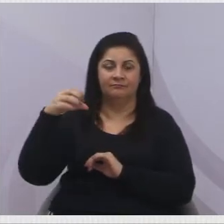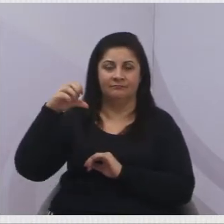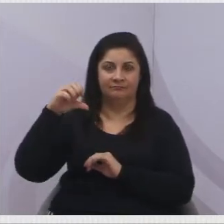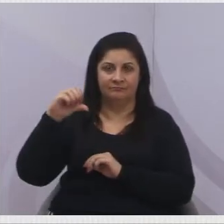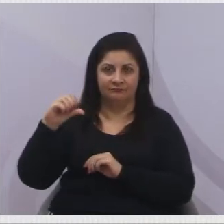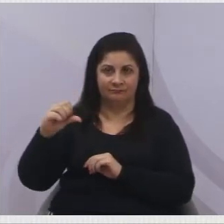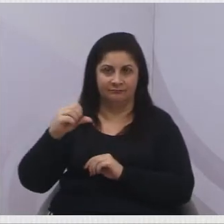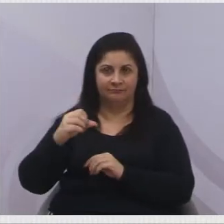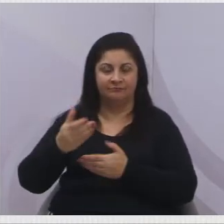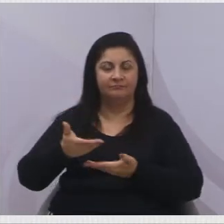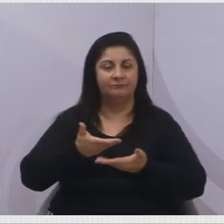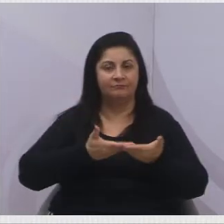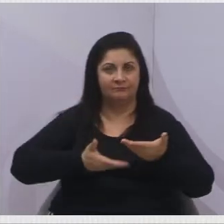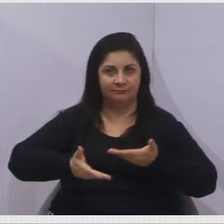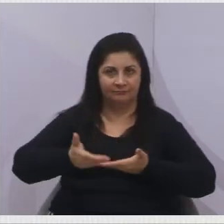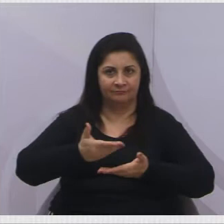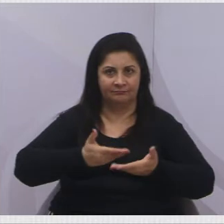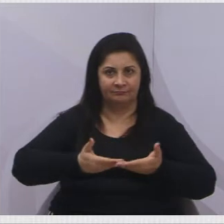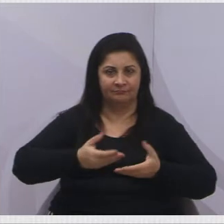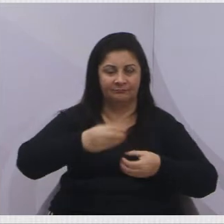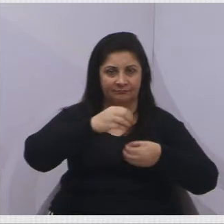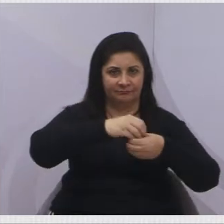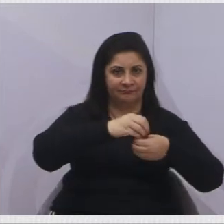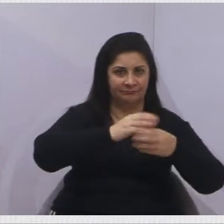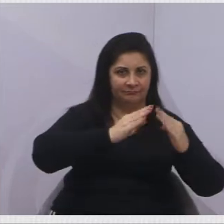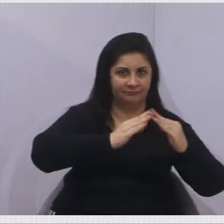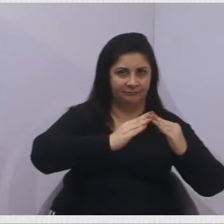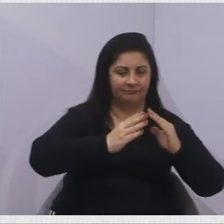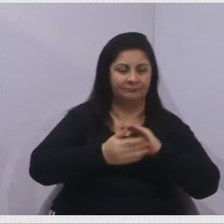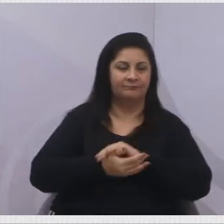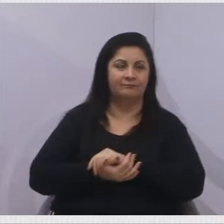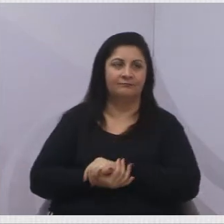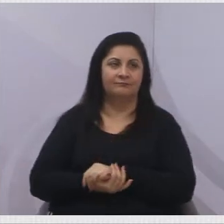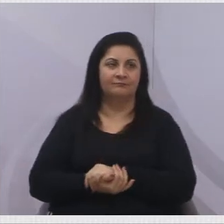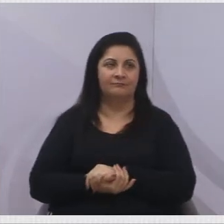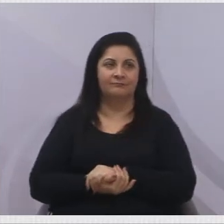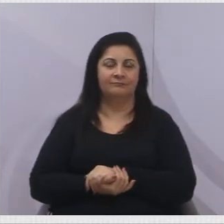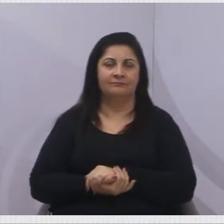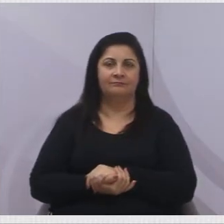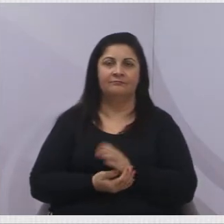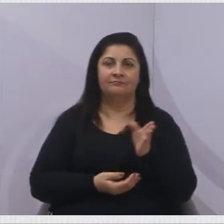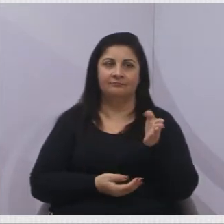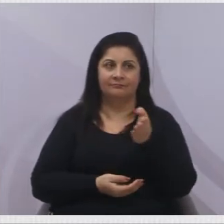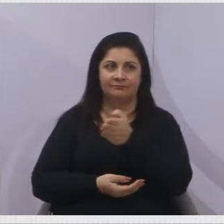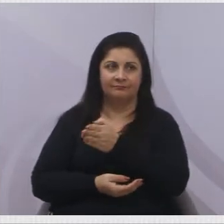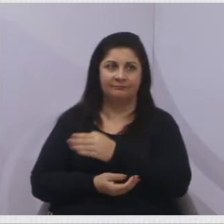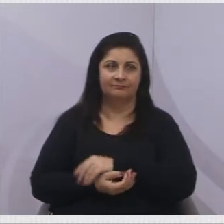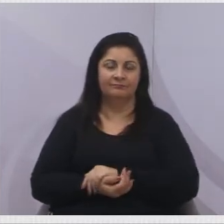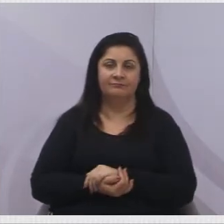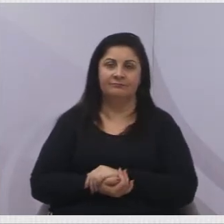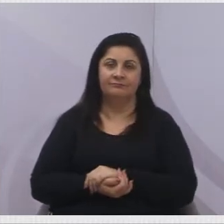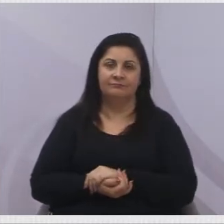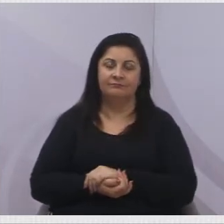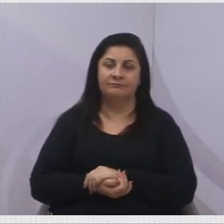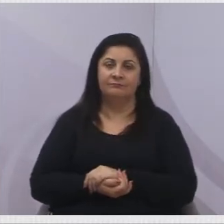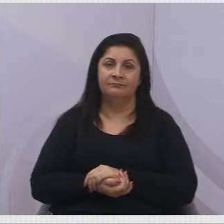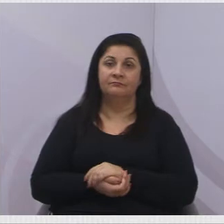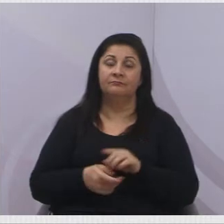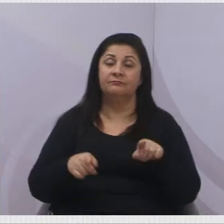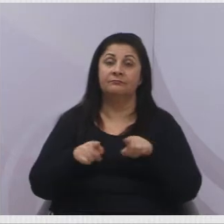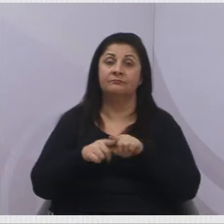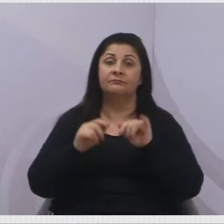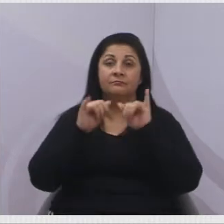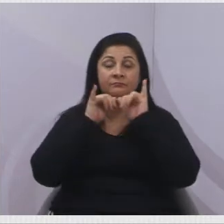4.339 atendimentos realizados no domicílio. O próximo quadro traz algumas